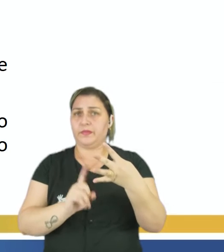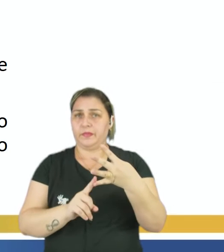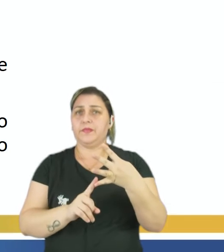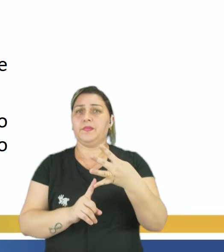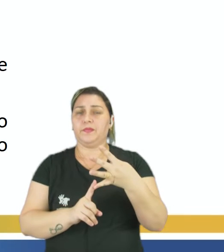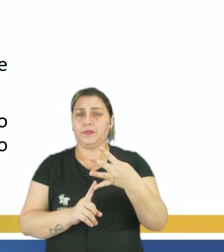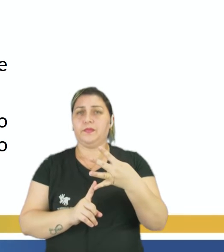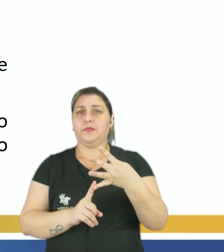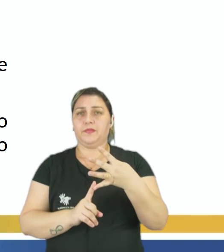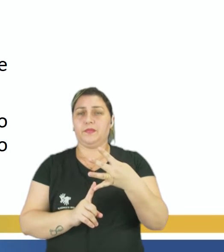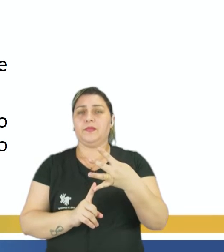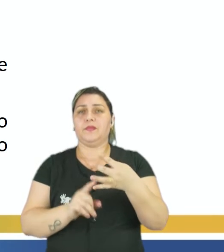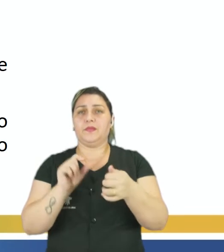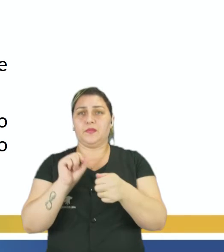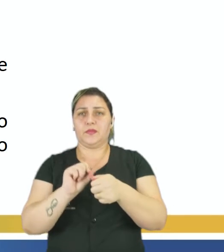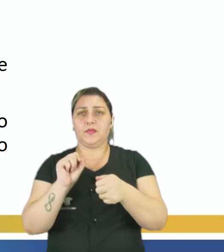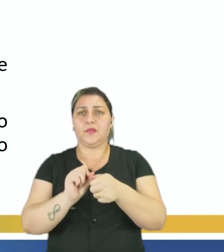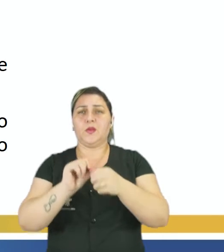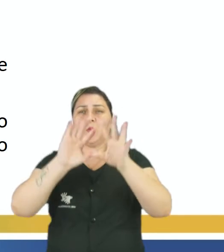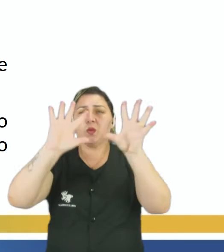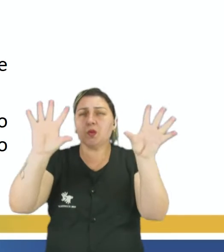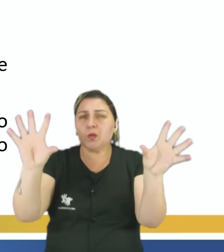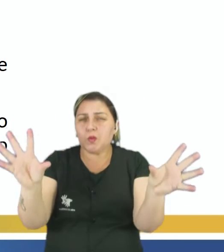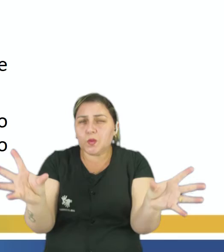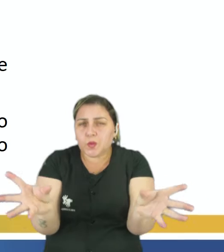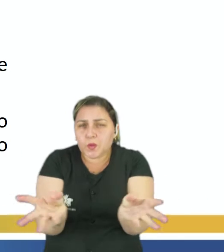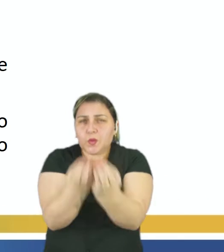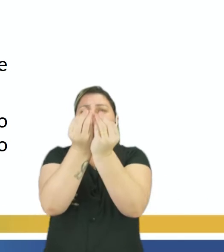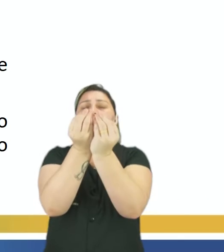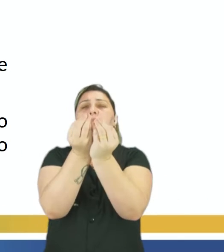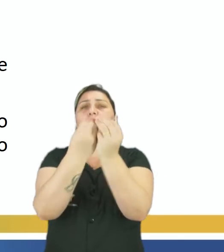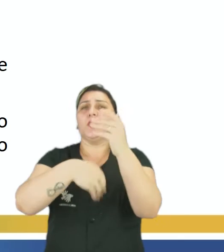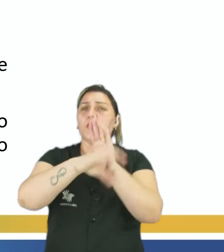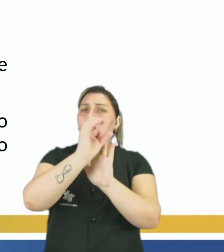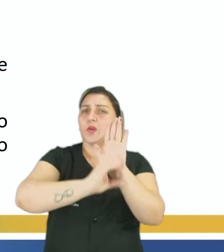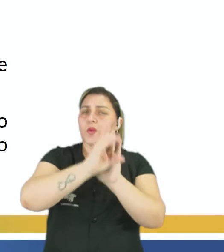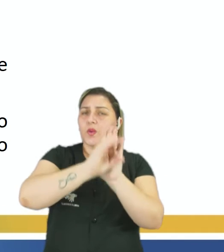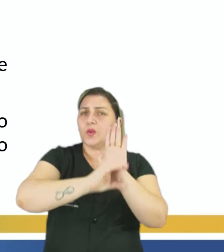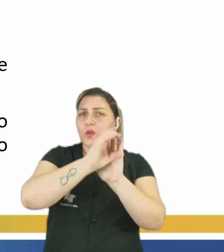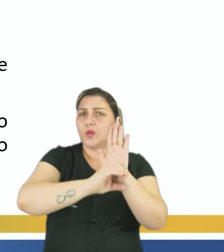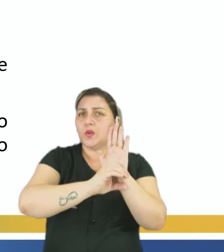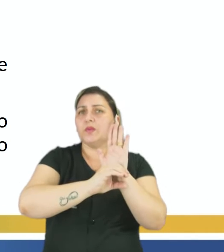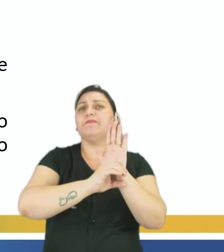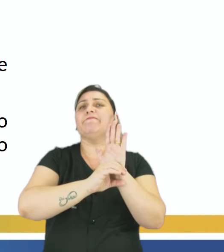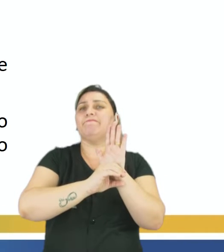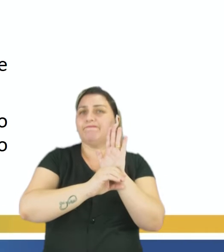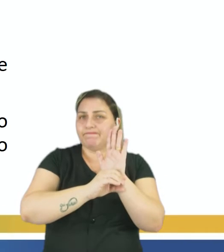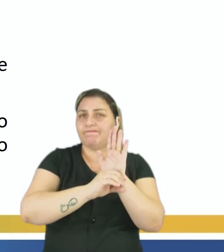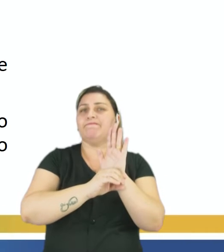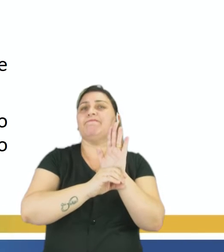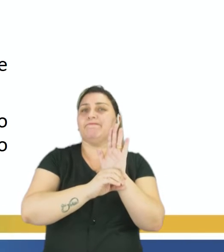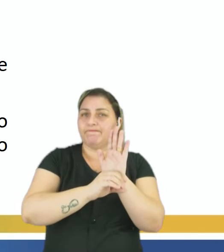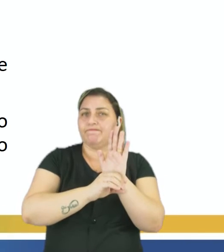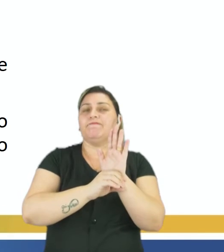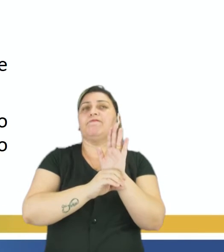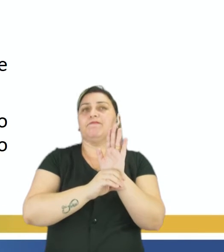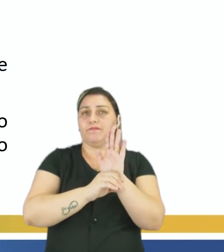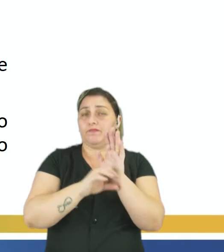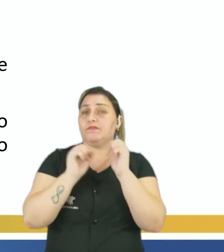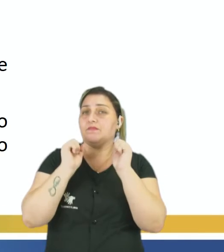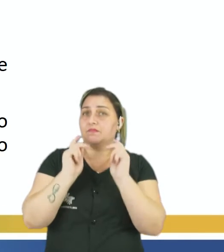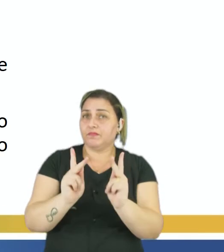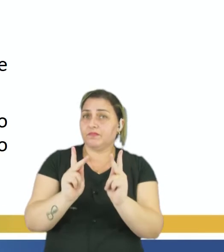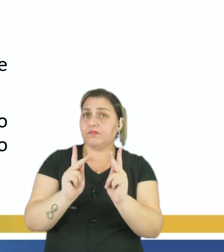tá? Ou seja, você vai fazer uma síntese do conteúdo. A palavra síntese é o quê? Um resumo,